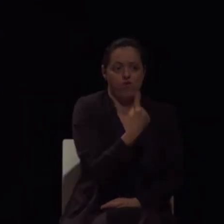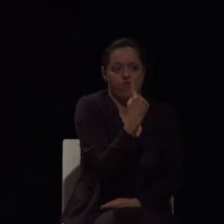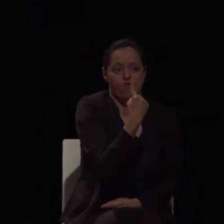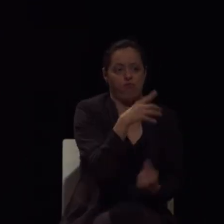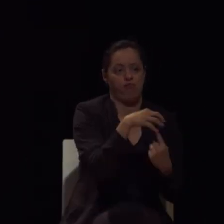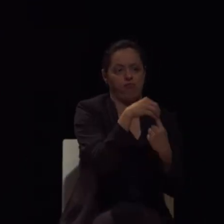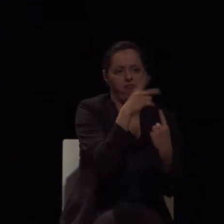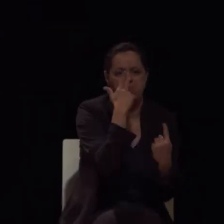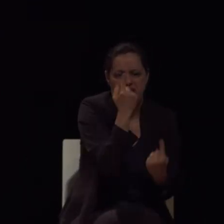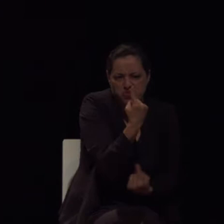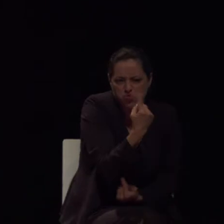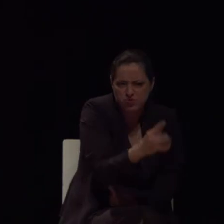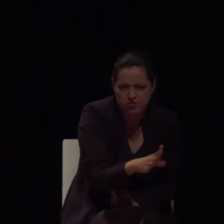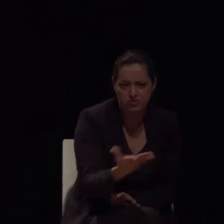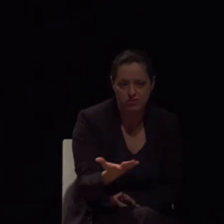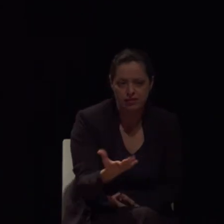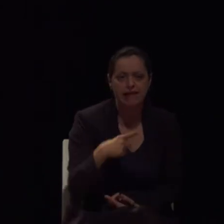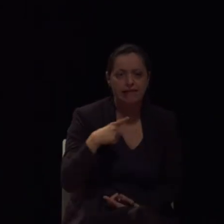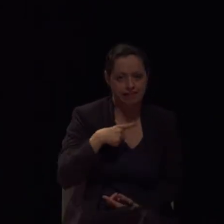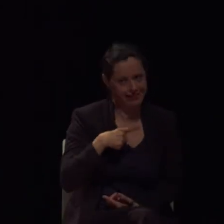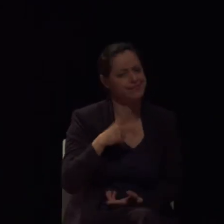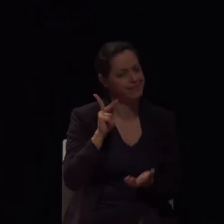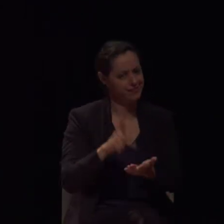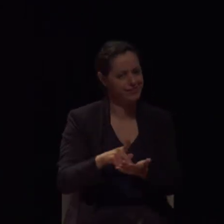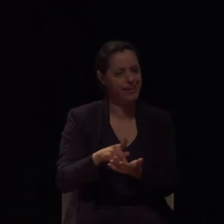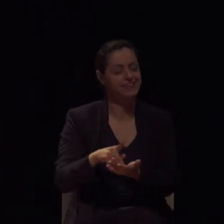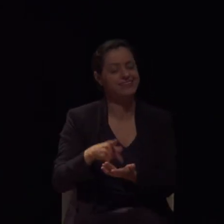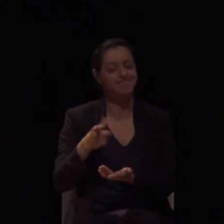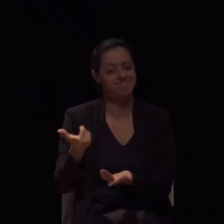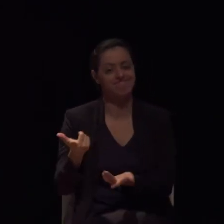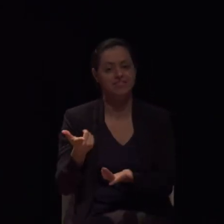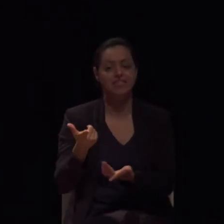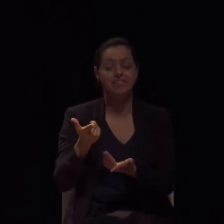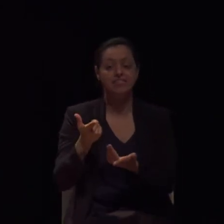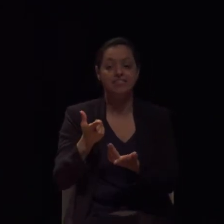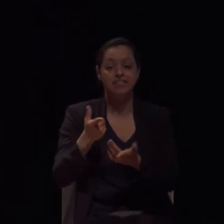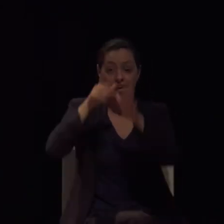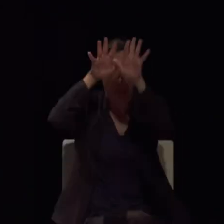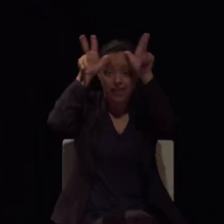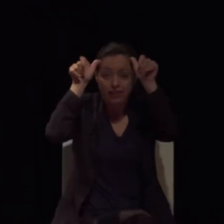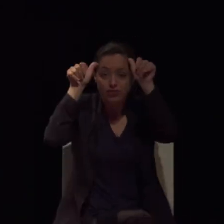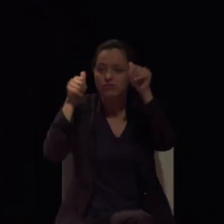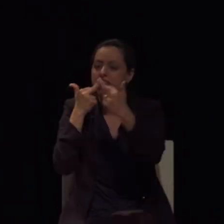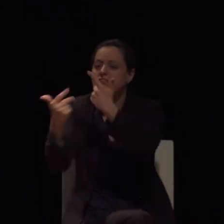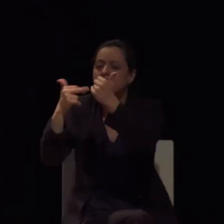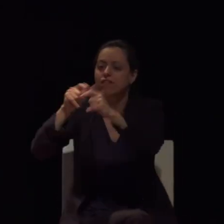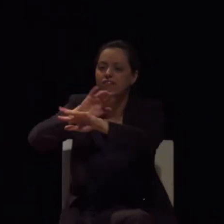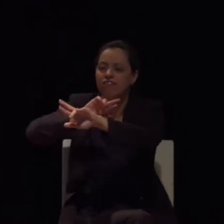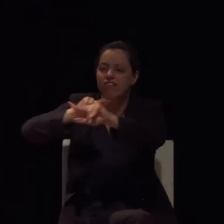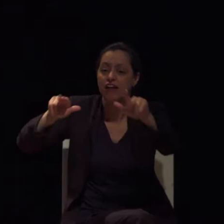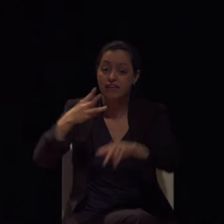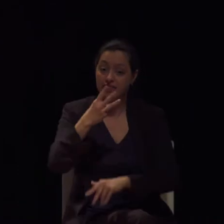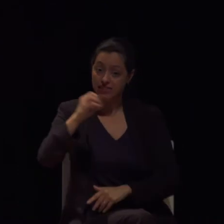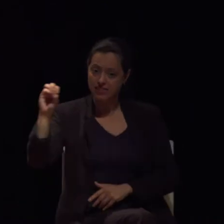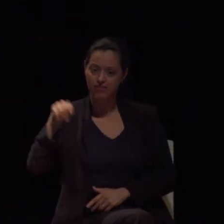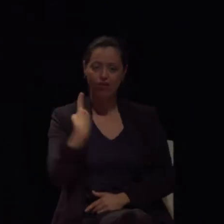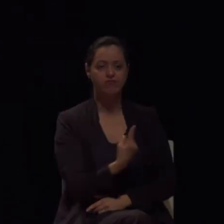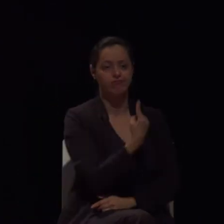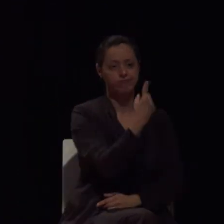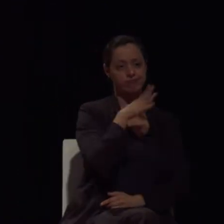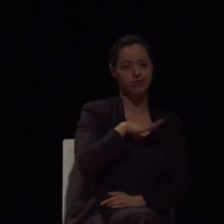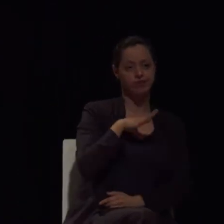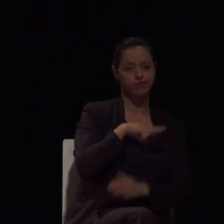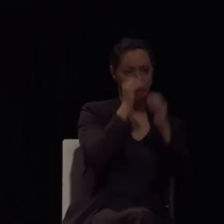língua só aqui no brasil com mais 300 línguas indígenas gente não fala nada então dá pra falar que o brasil